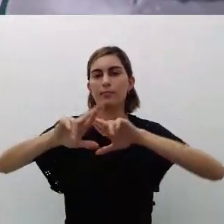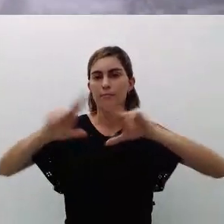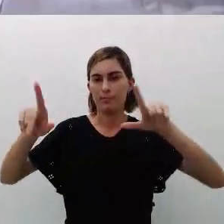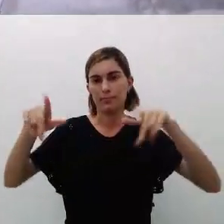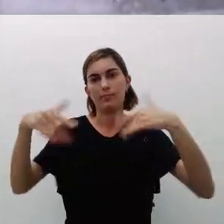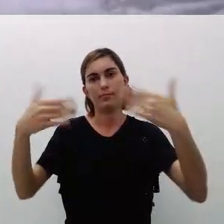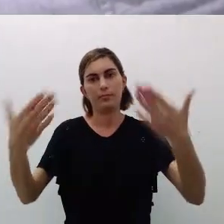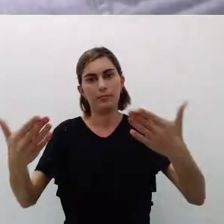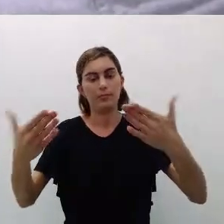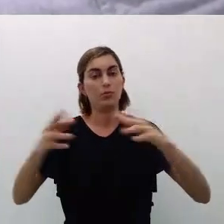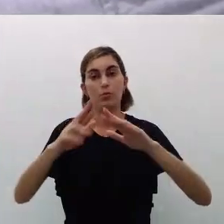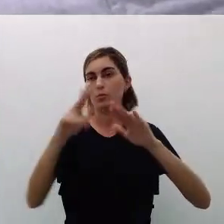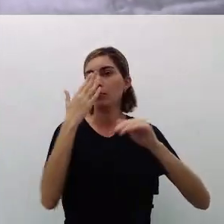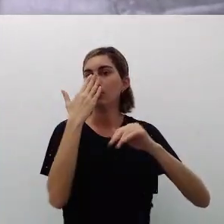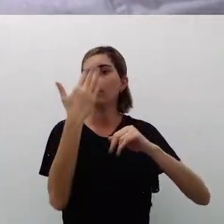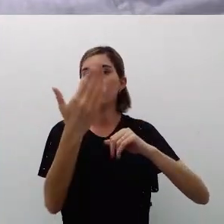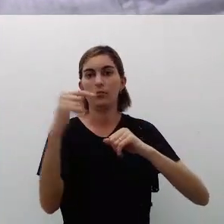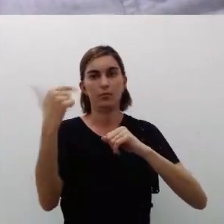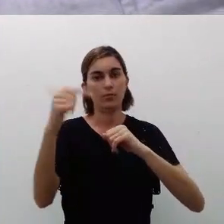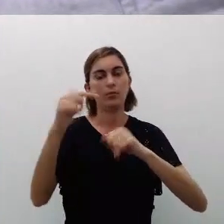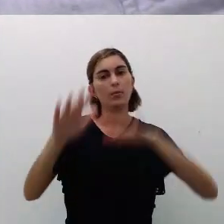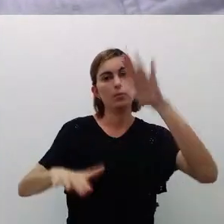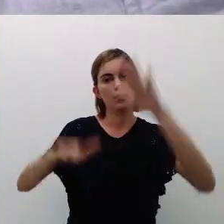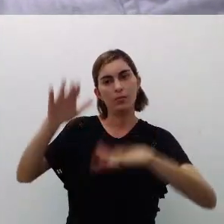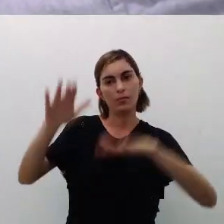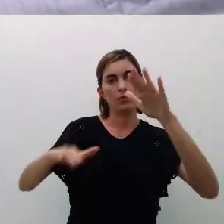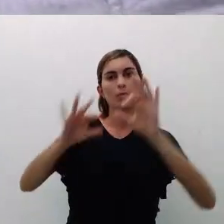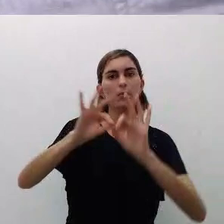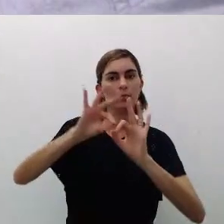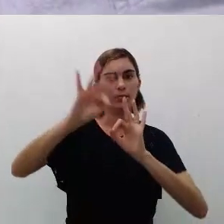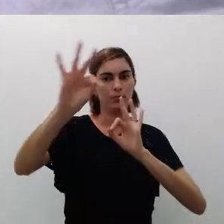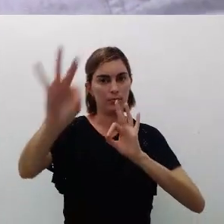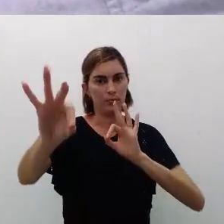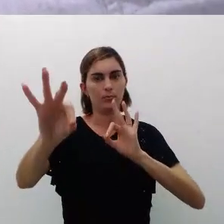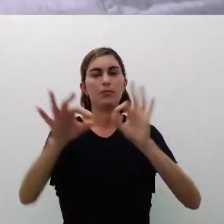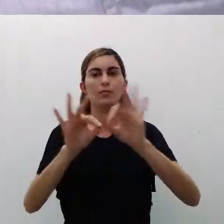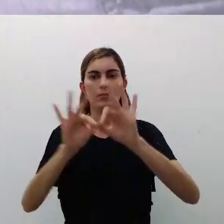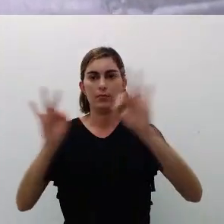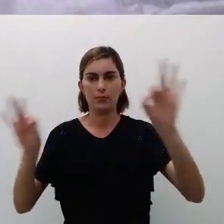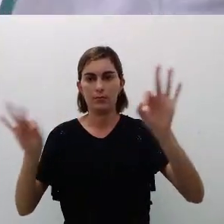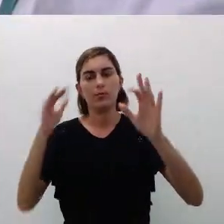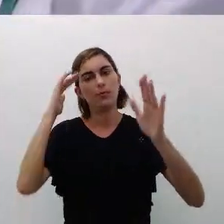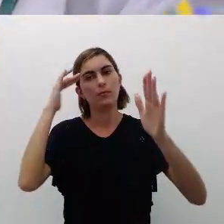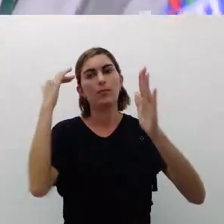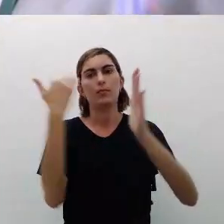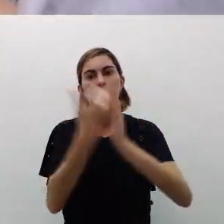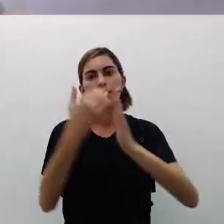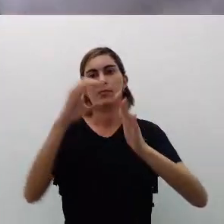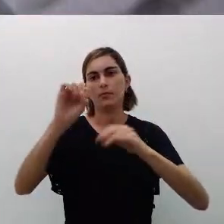frente, provavelmente a distância entre eles vai obedecer uma escala também.